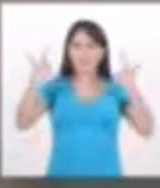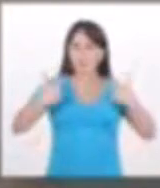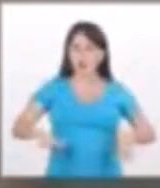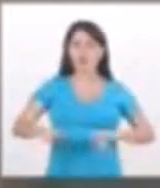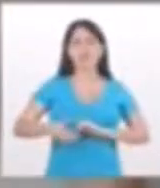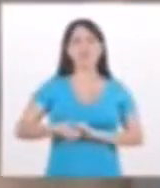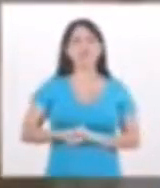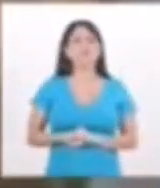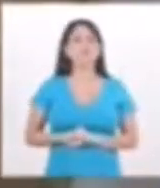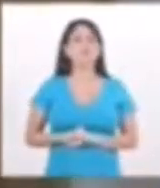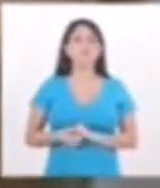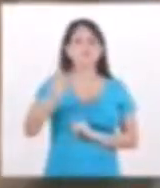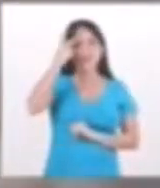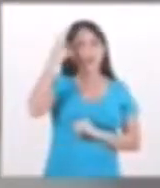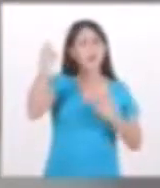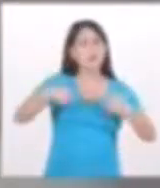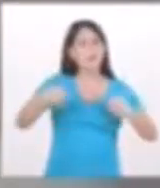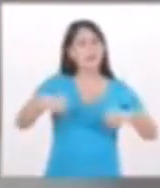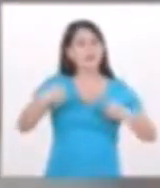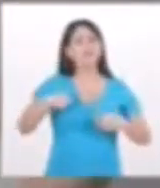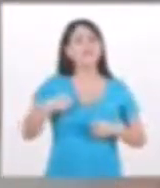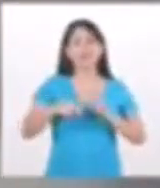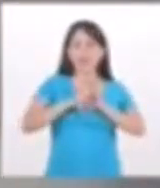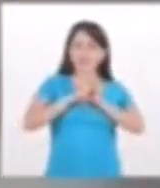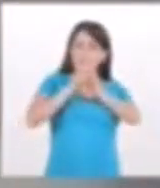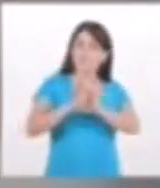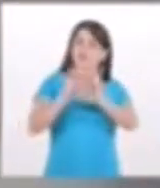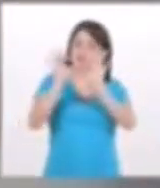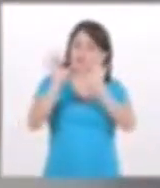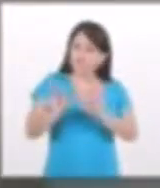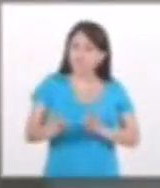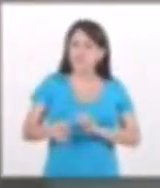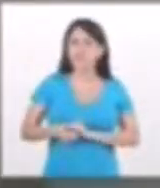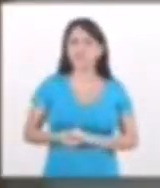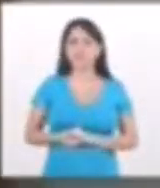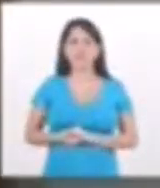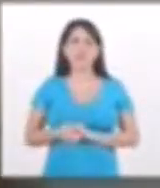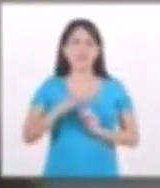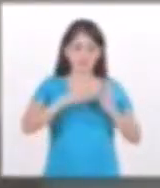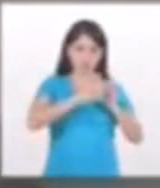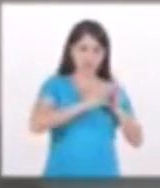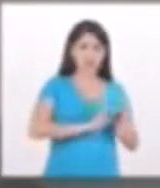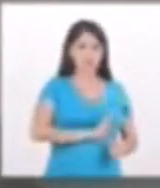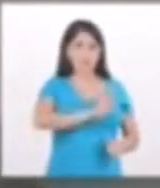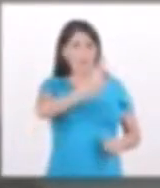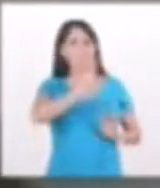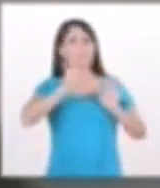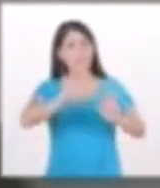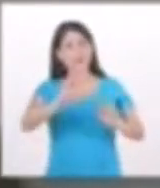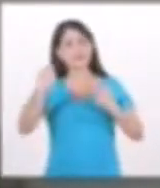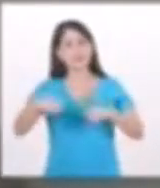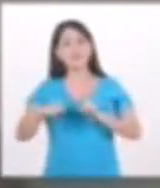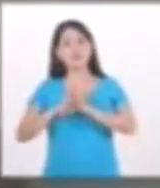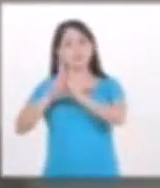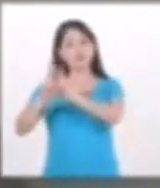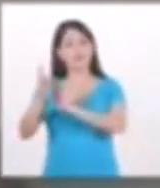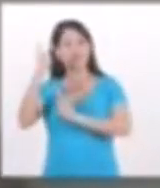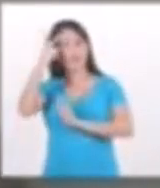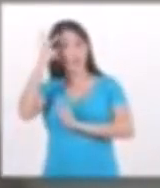processo judicial contra mim. São Paulo precisa de um representante que o represente na verdade. Você se elege pelo seu partido,